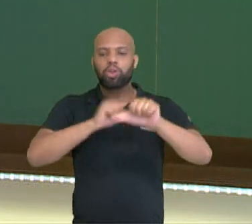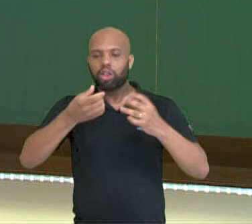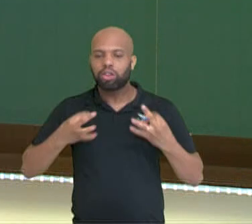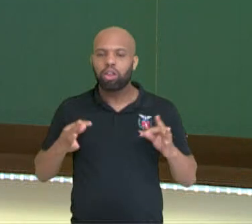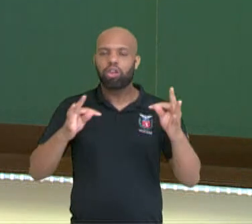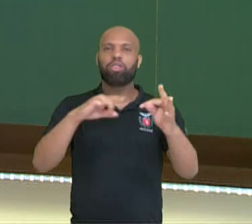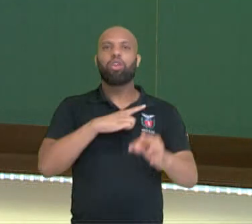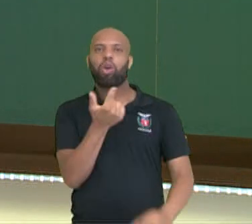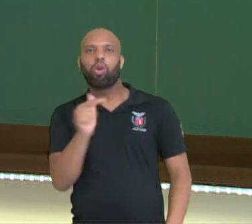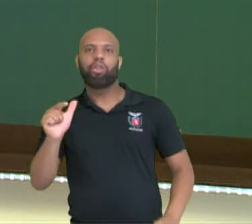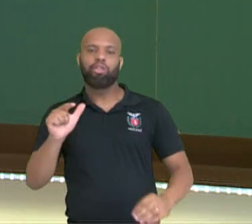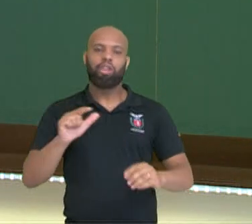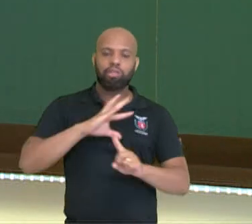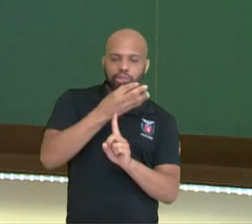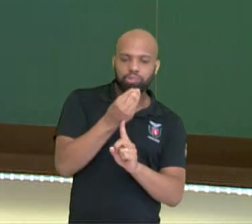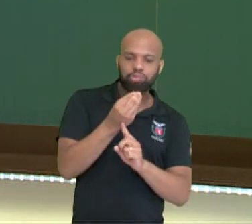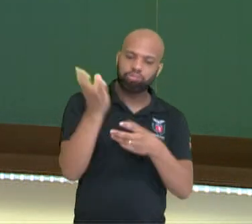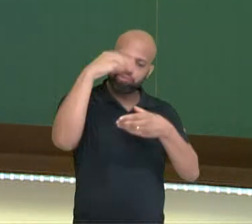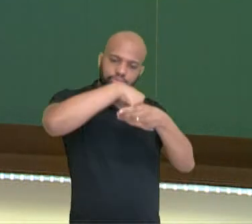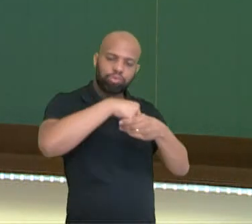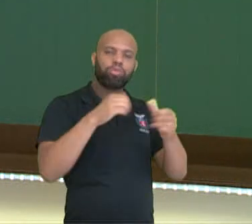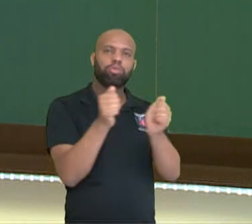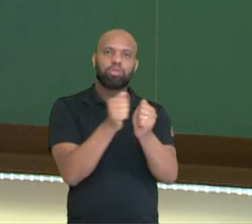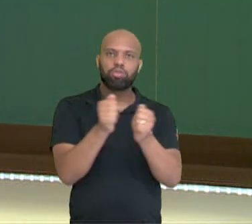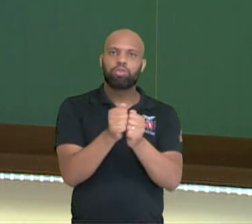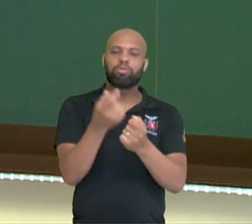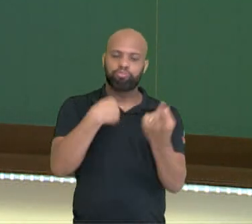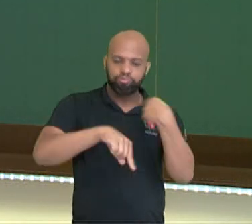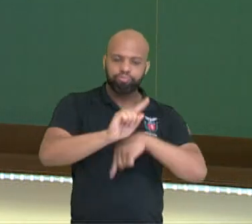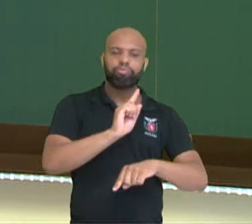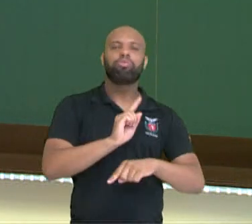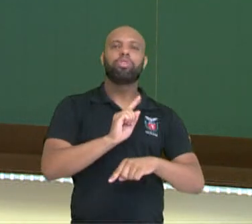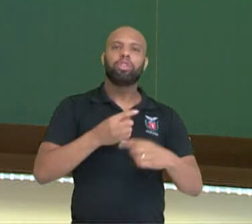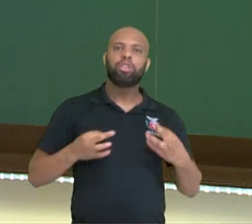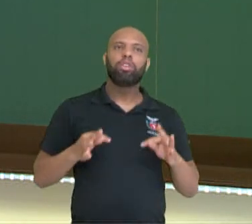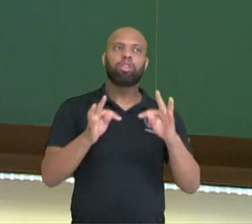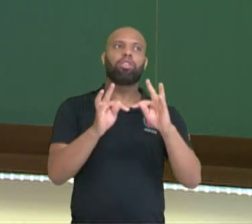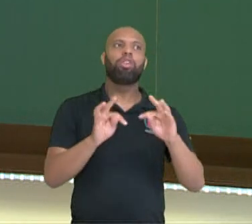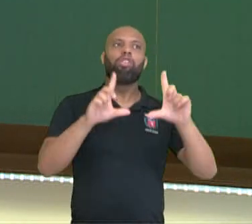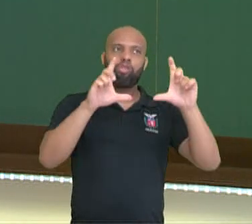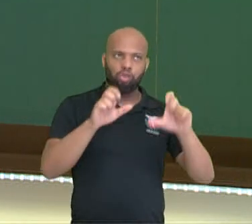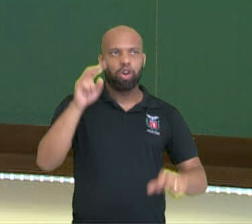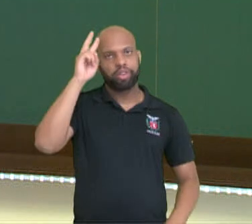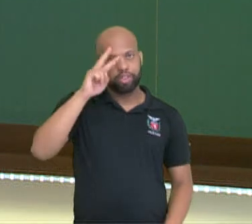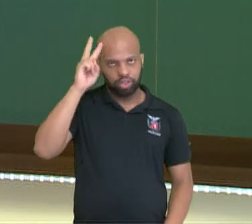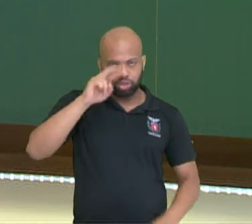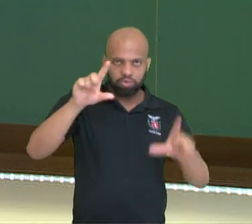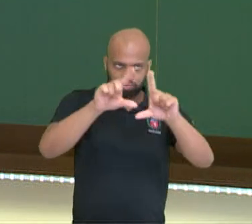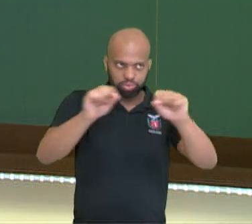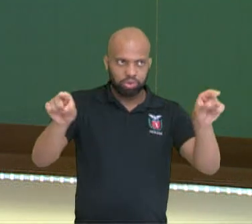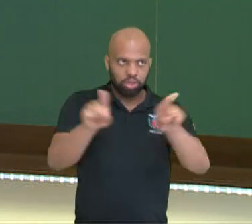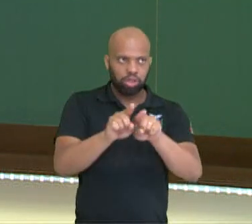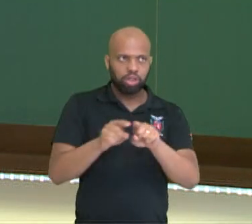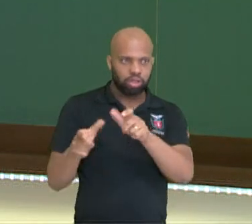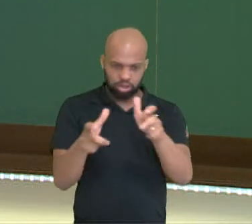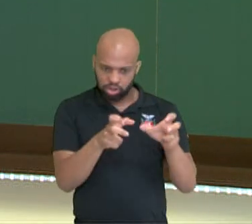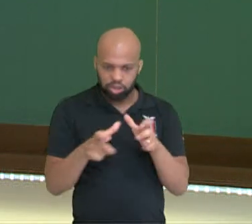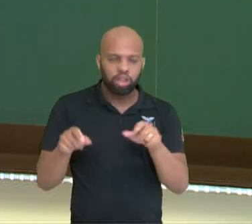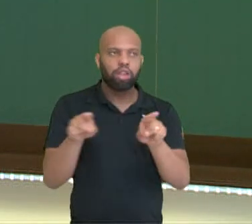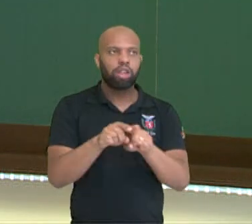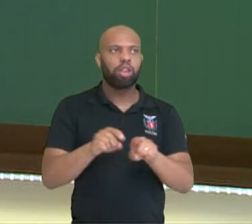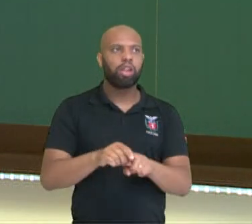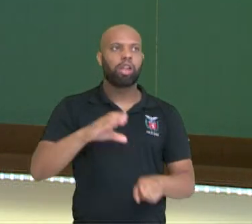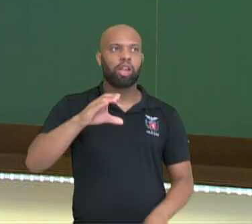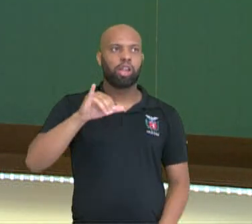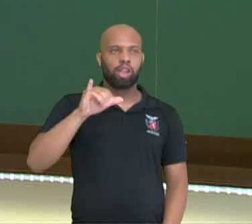para o hall. Então, essas evoluções tecnológicas. Então, a fotografia é uma, a história em quadrinhos, o games e o cyberart, né? Porque